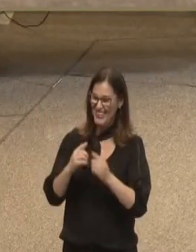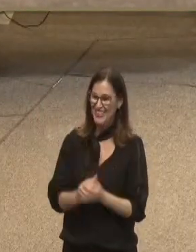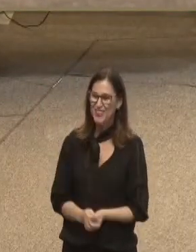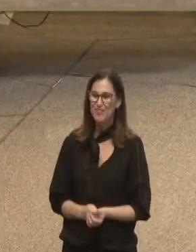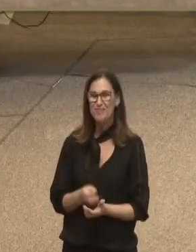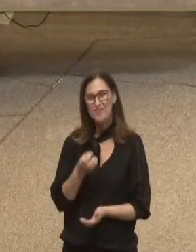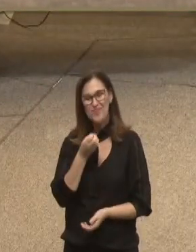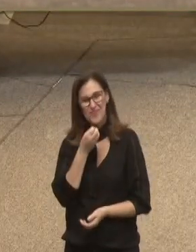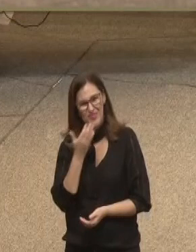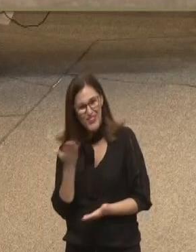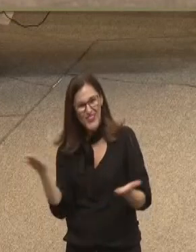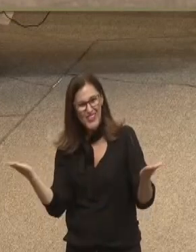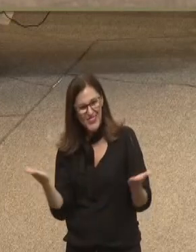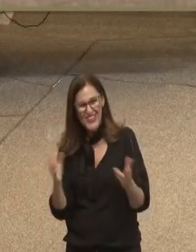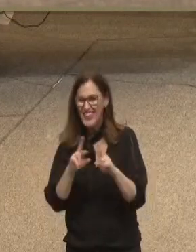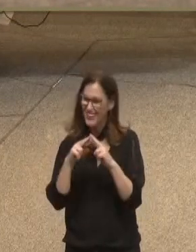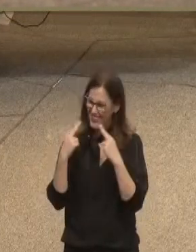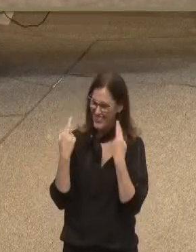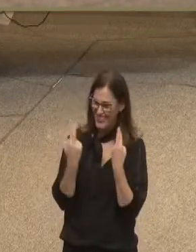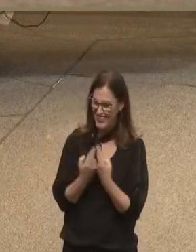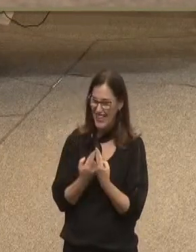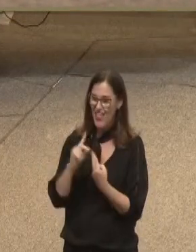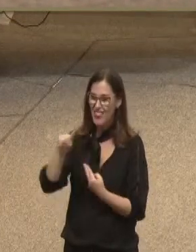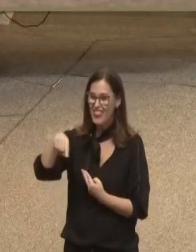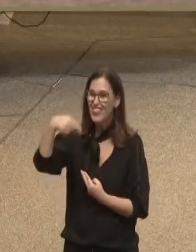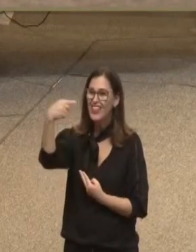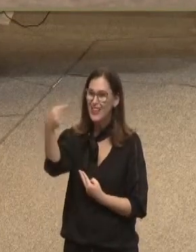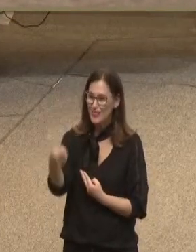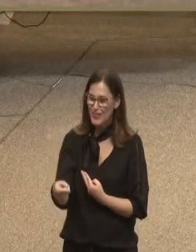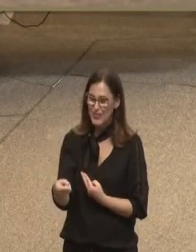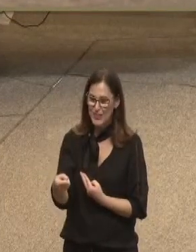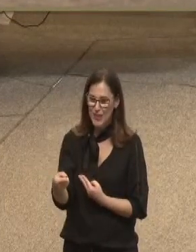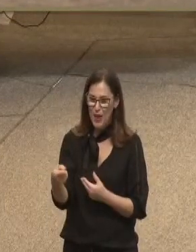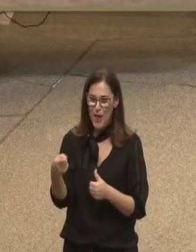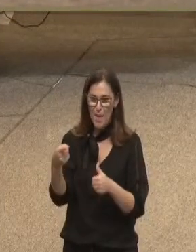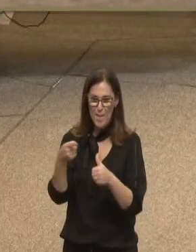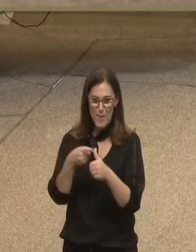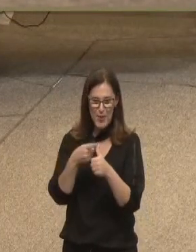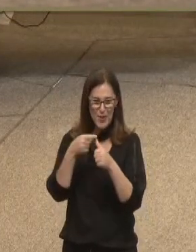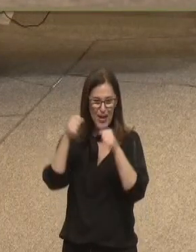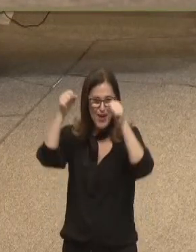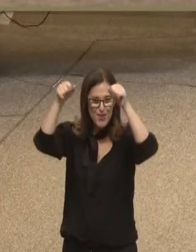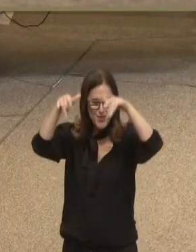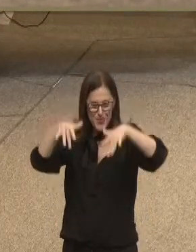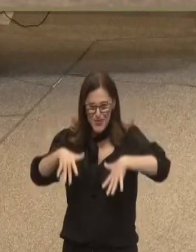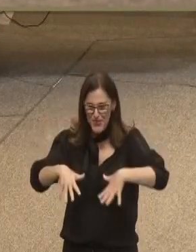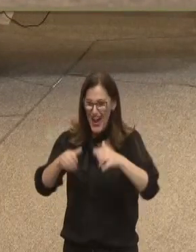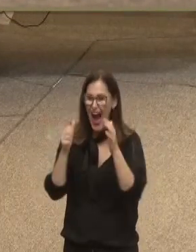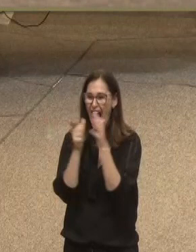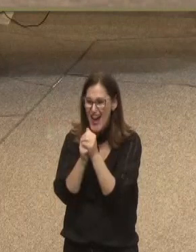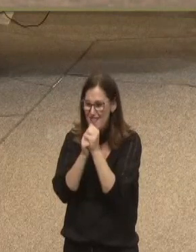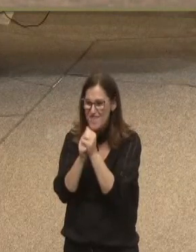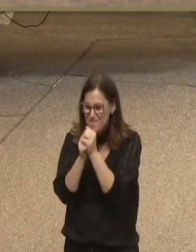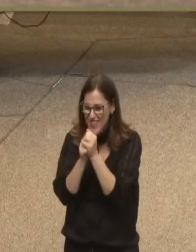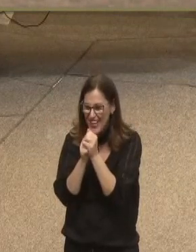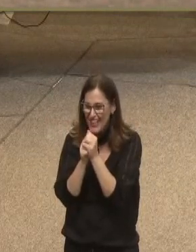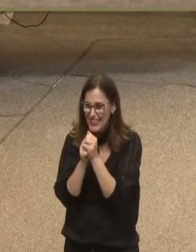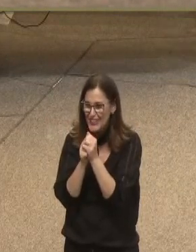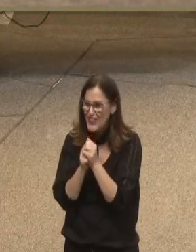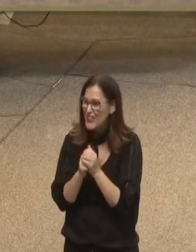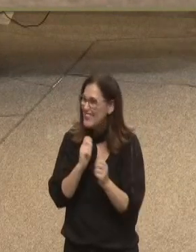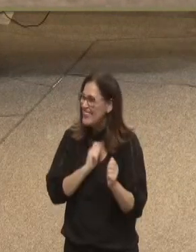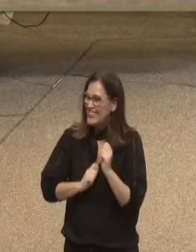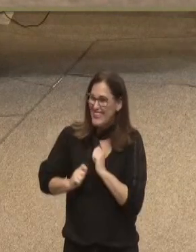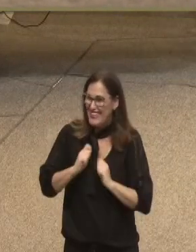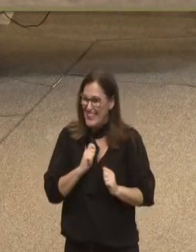Bom, finalmente estamos aqui reunidos depois das nossas primeiras chuvas de primavera. Amém por isso? Todos estavam ansiosos por